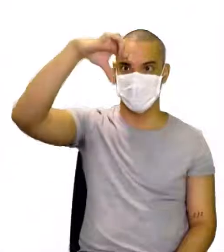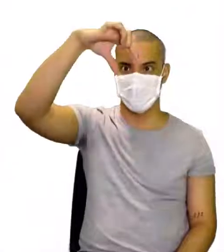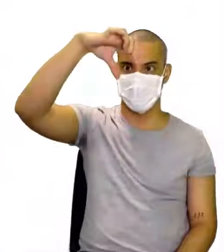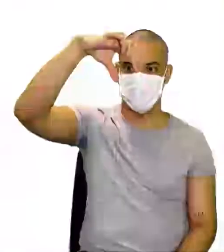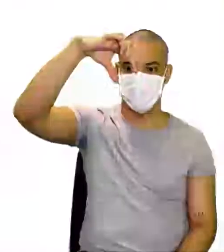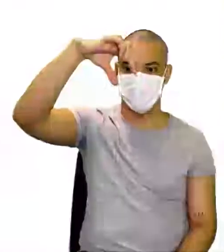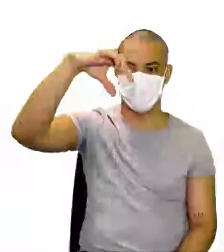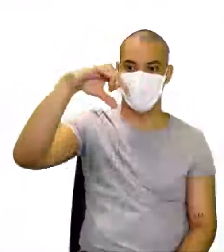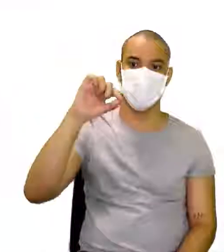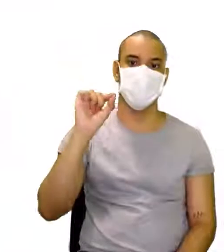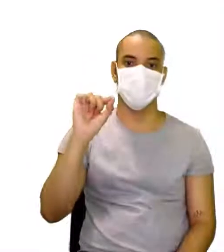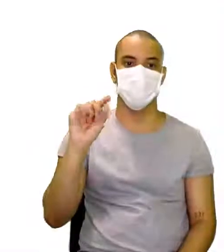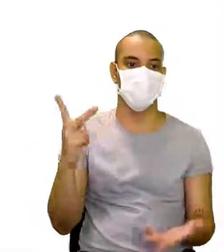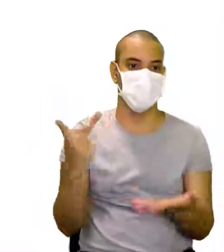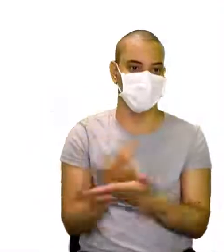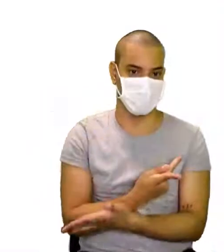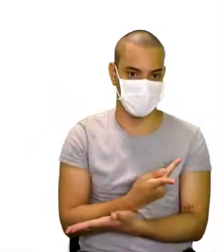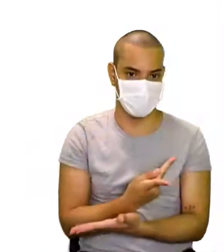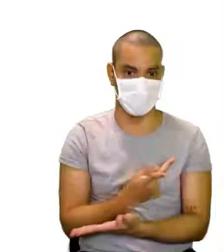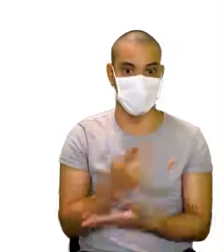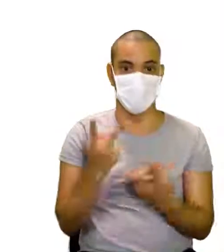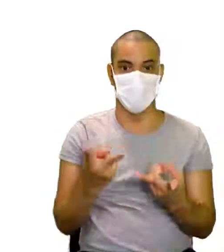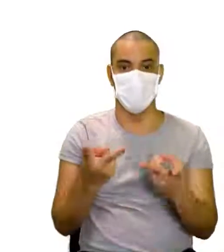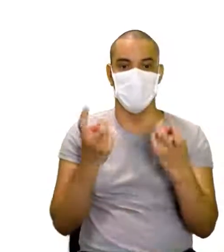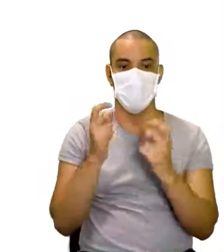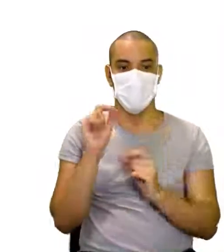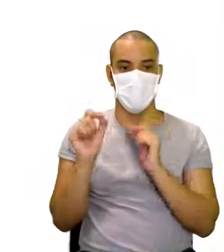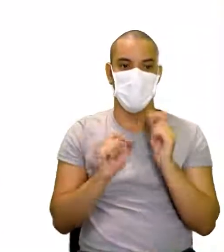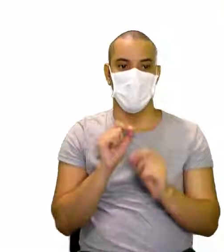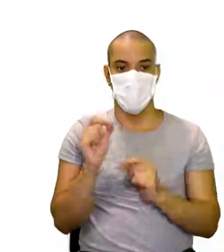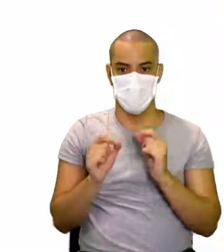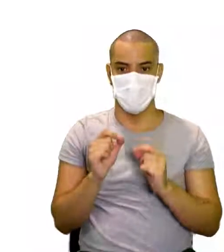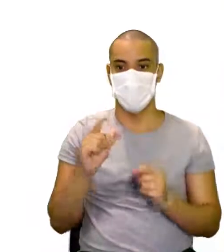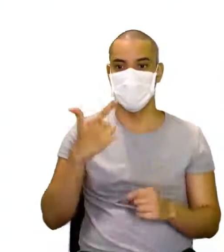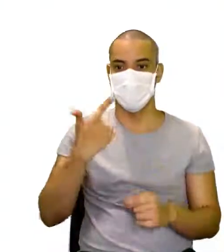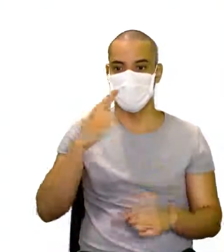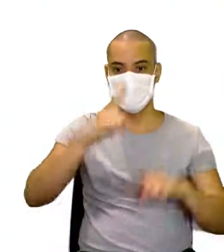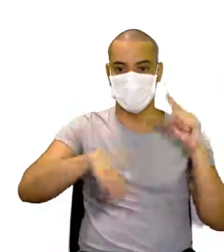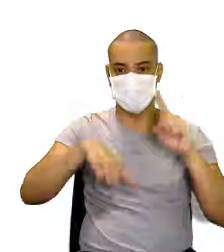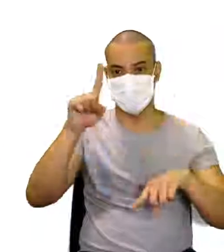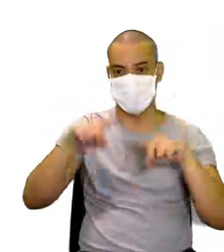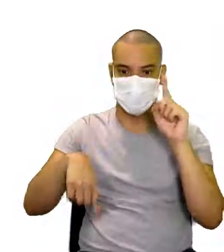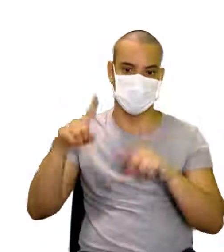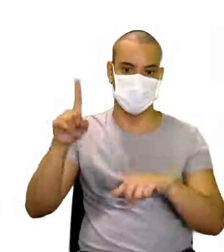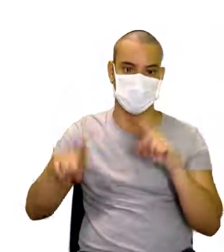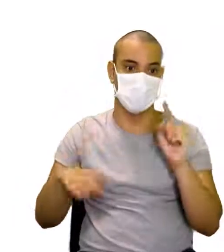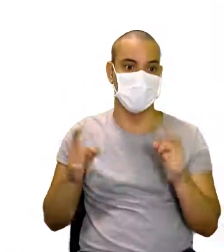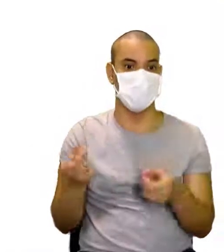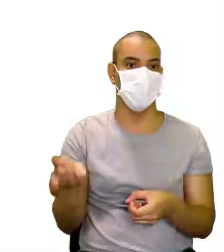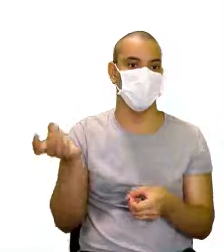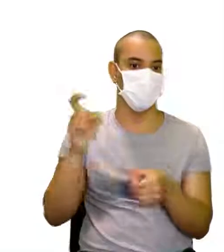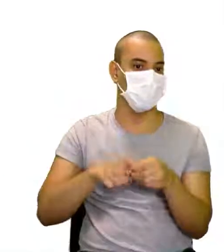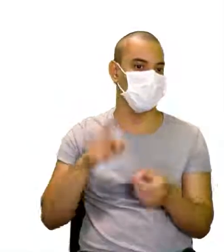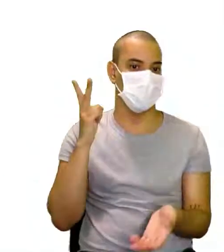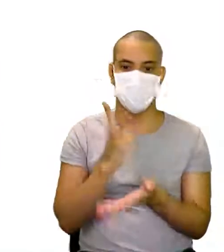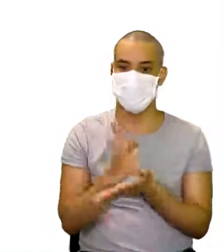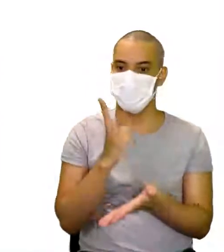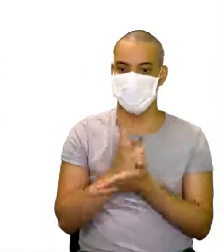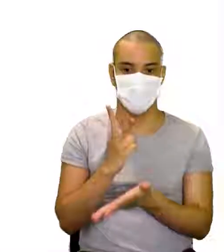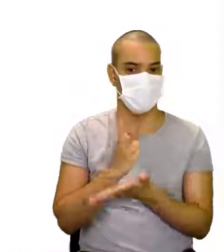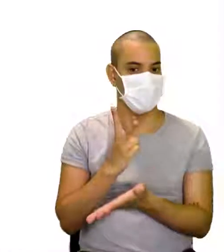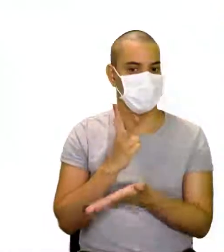fio atado ao seu centro, verifica-se que após uma série de oscilações, ele volta sempre à